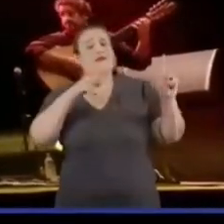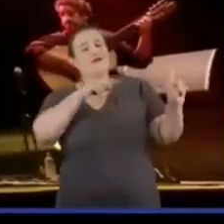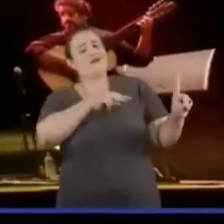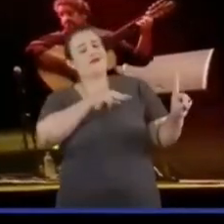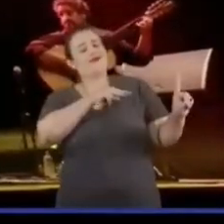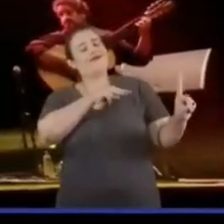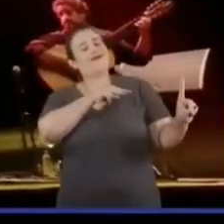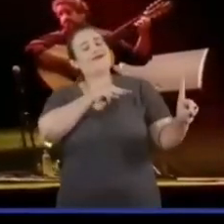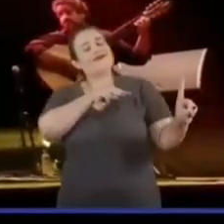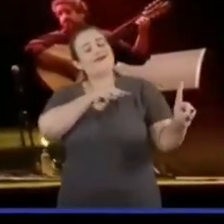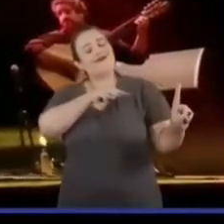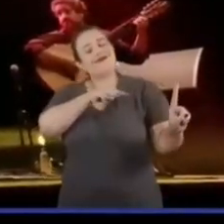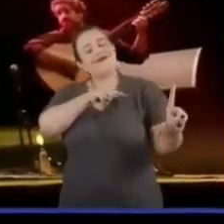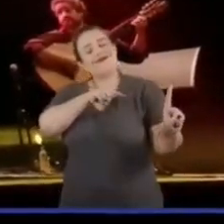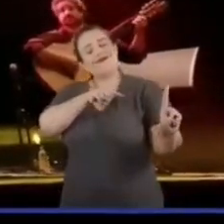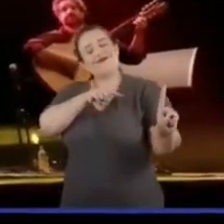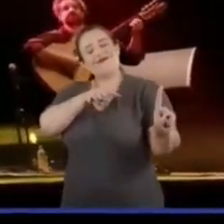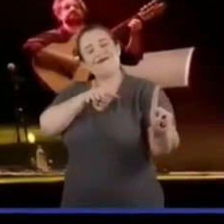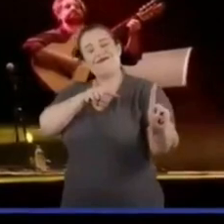bate